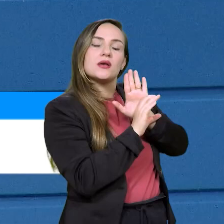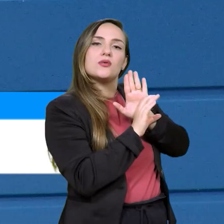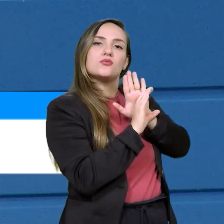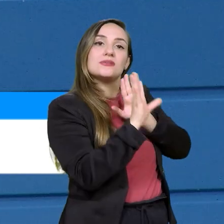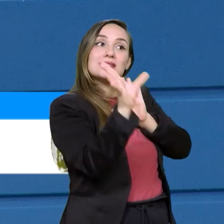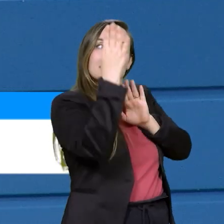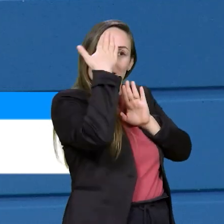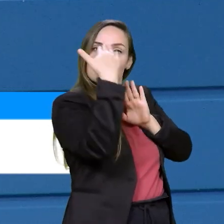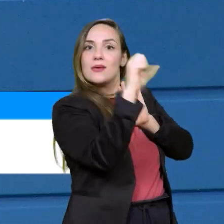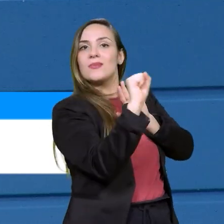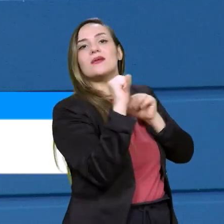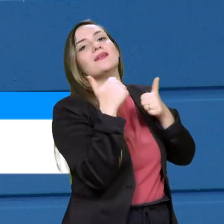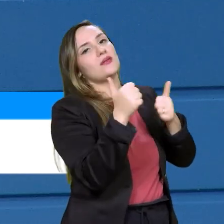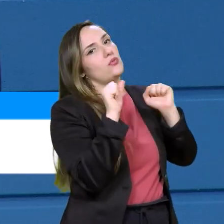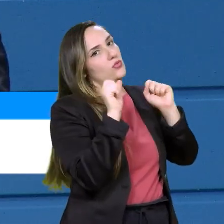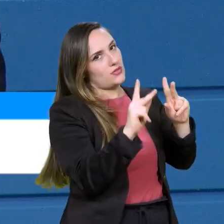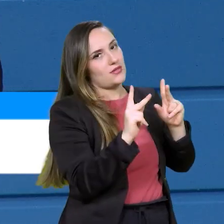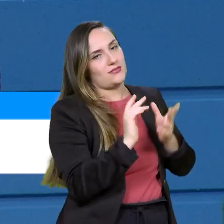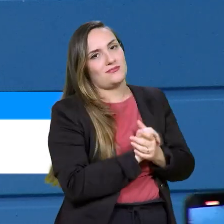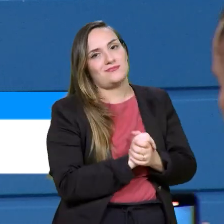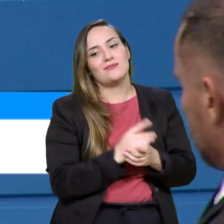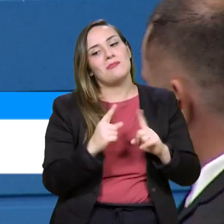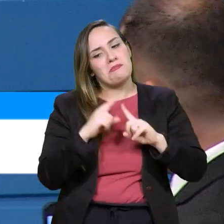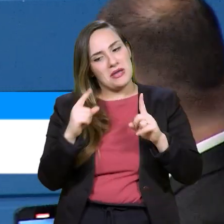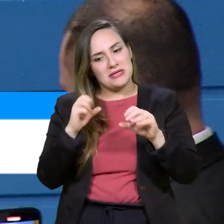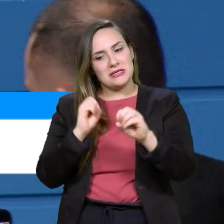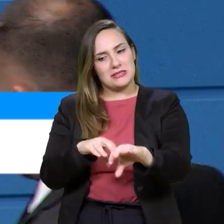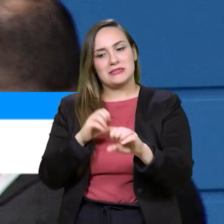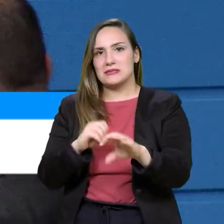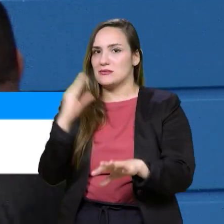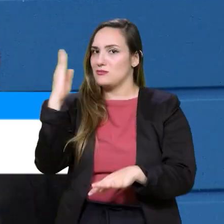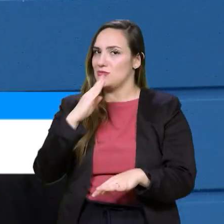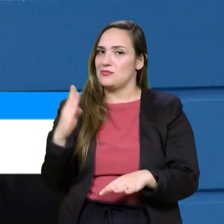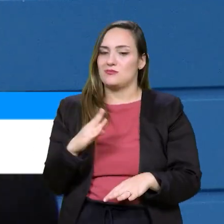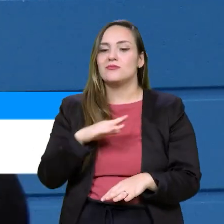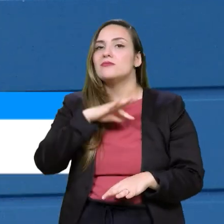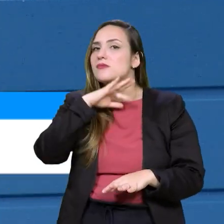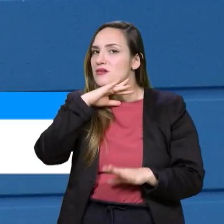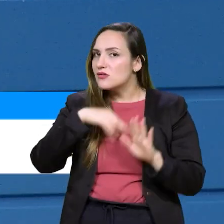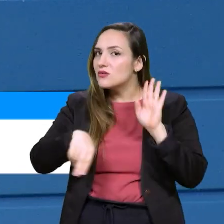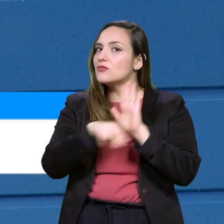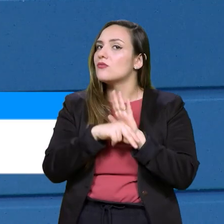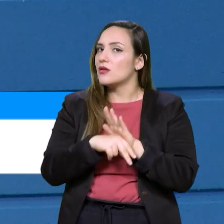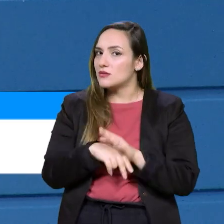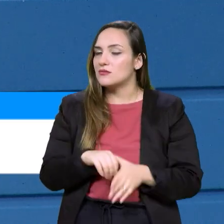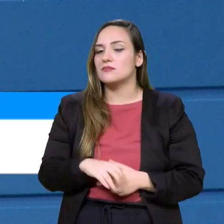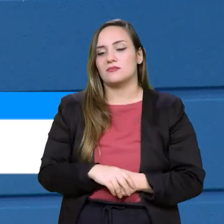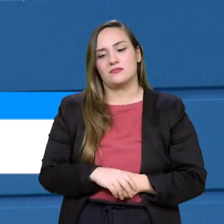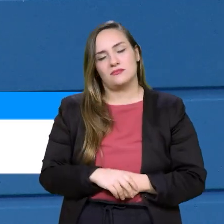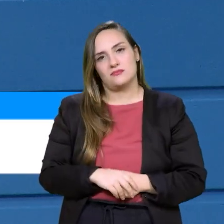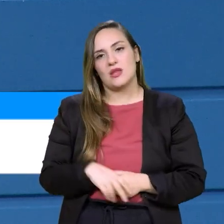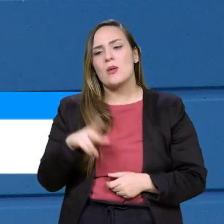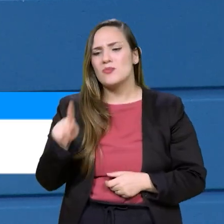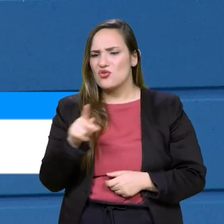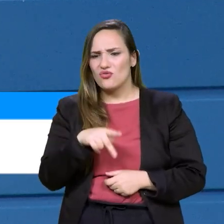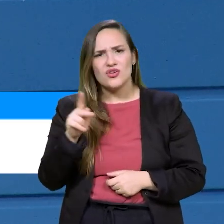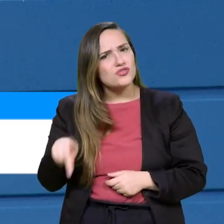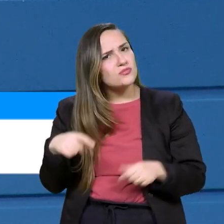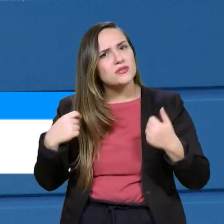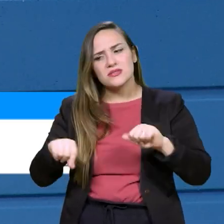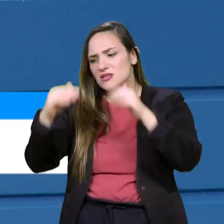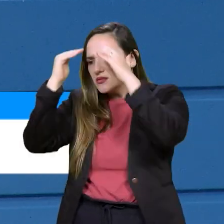do saber, é o papel do professor. Tanto é que o ensino brasileiro,